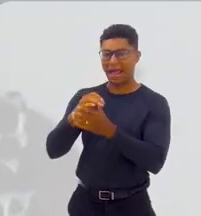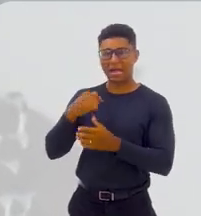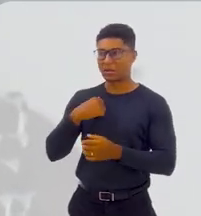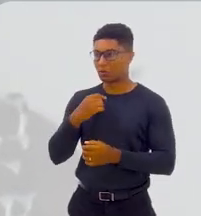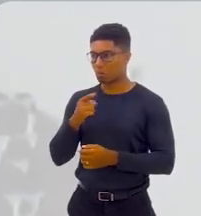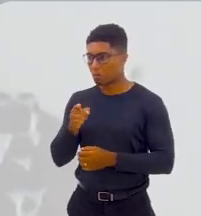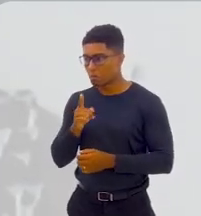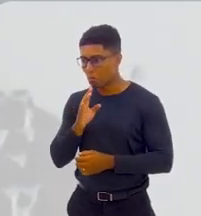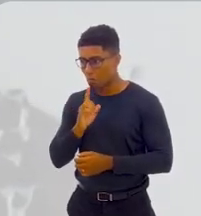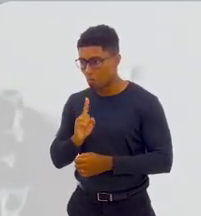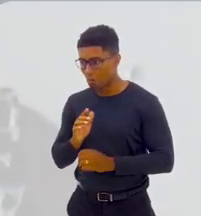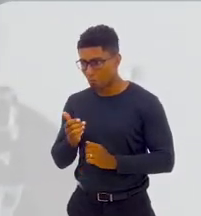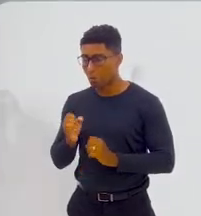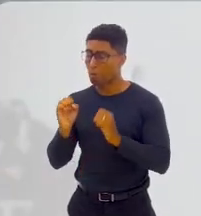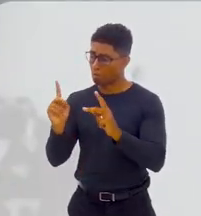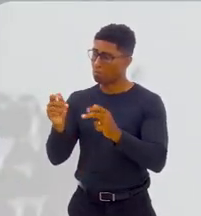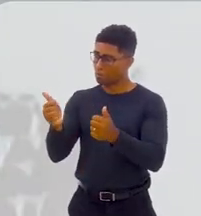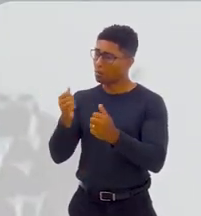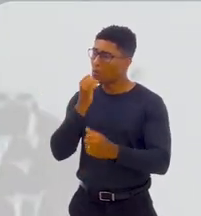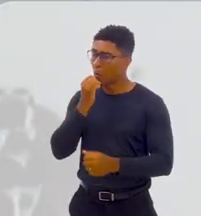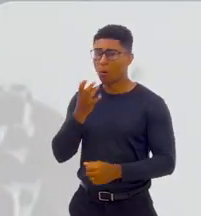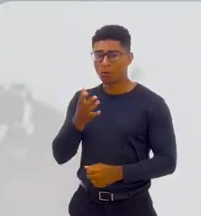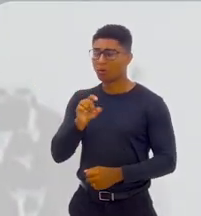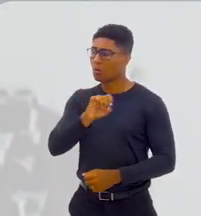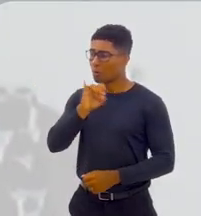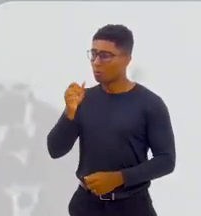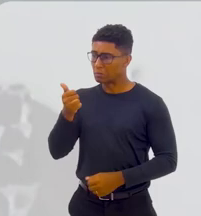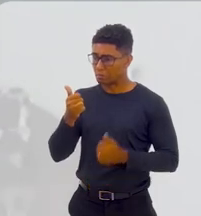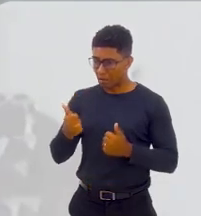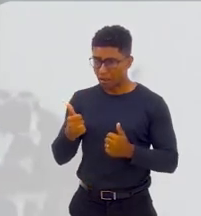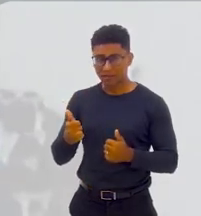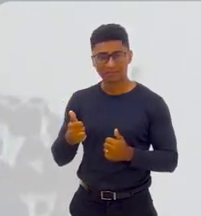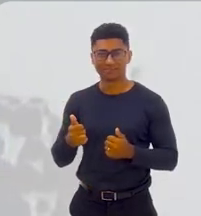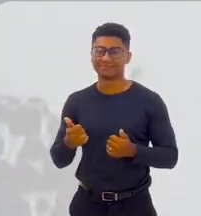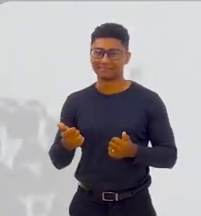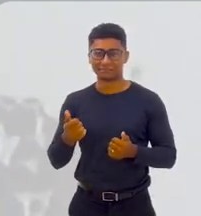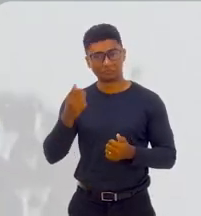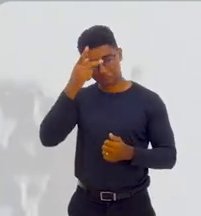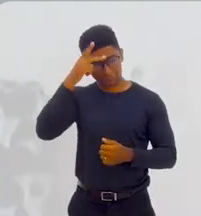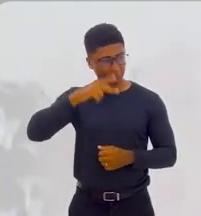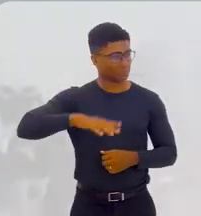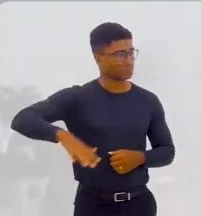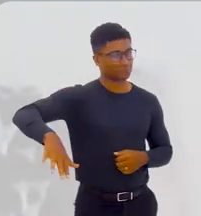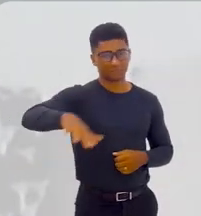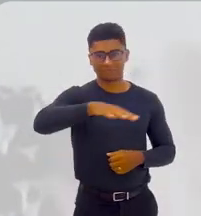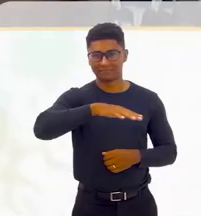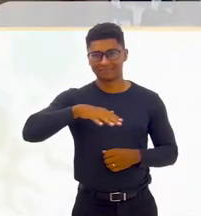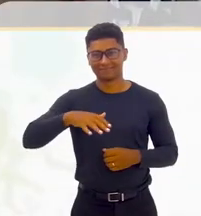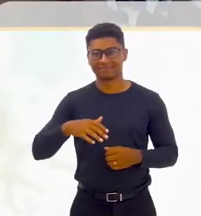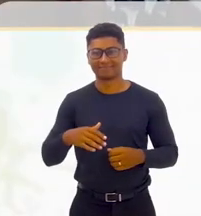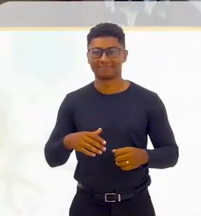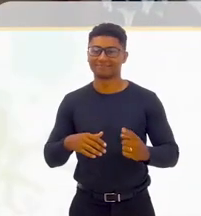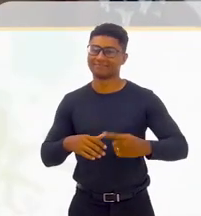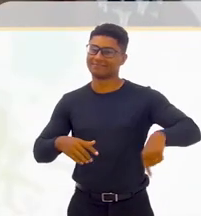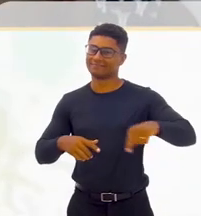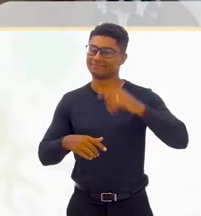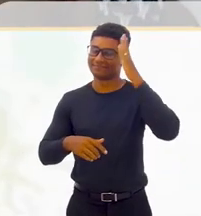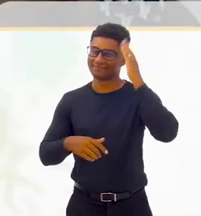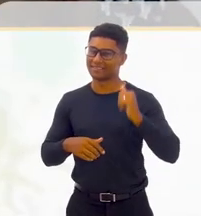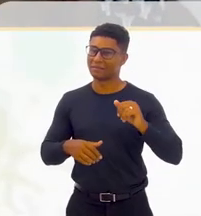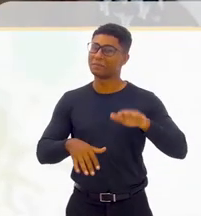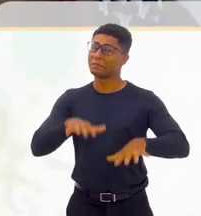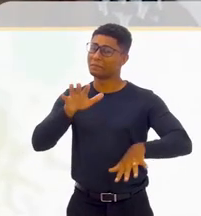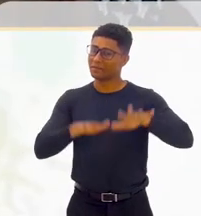nem quem é de verdade, mas eu trato super bem, digo, oi, minha querida, como vai? Enfim, é E a por aí. gente sabe que isso